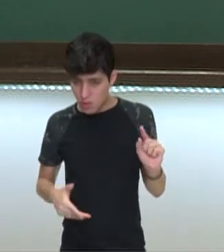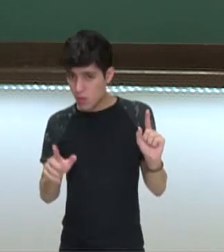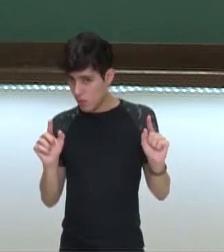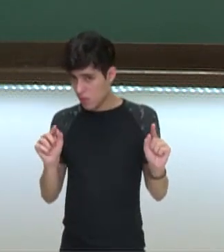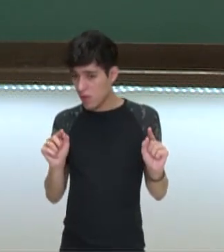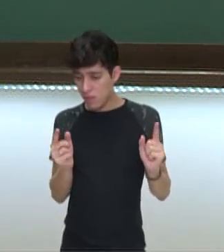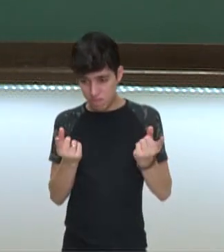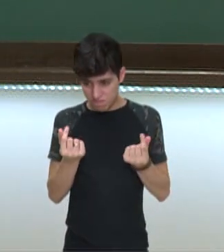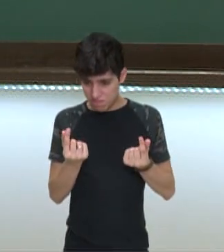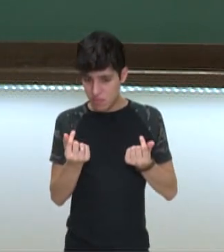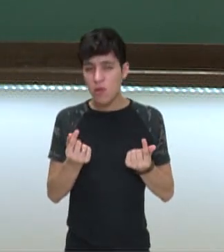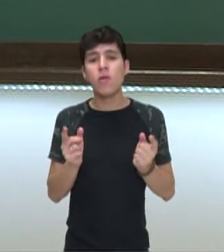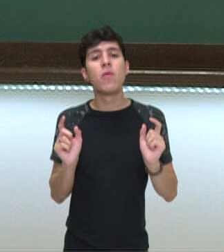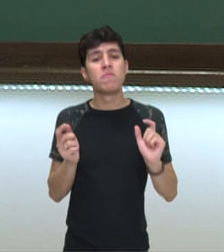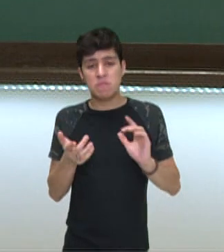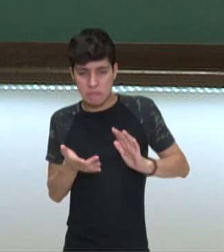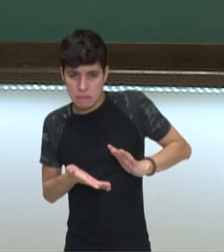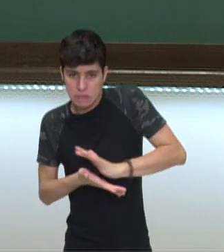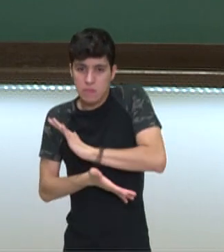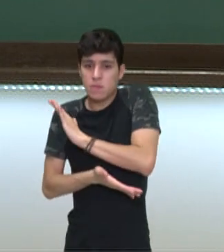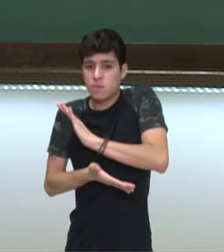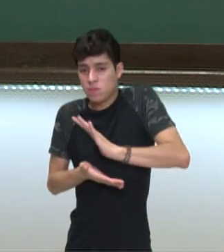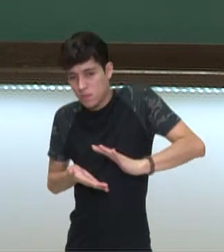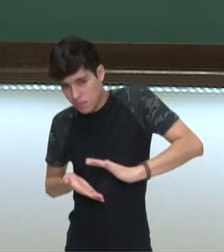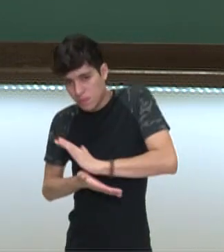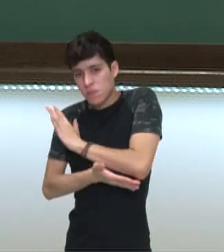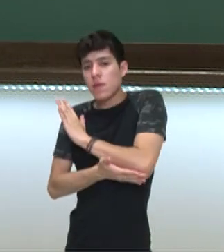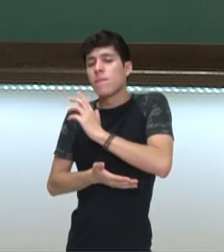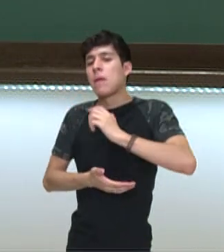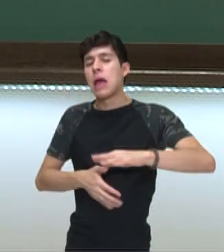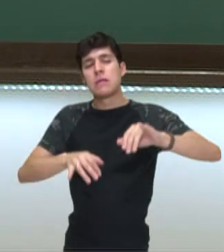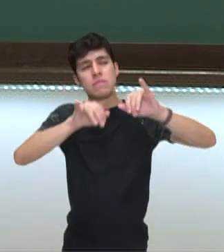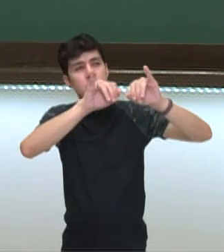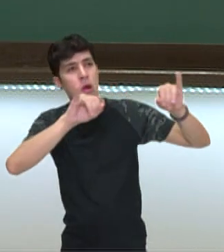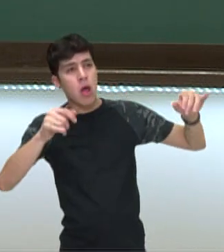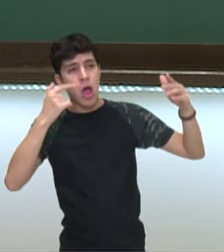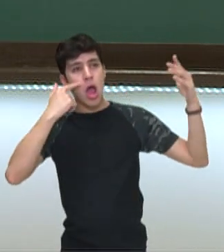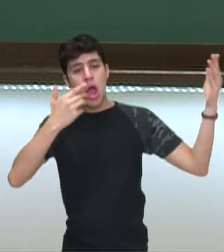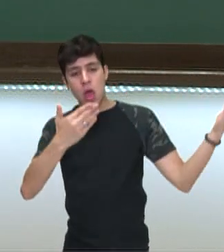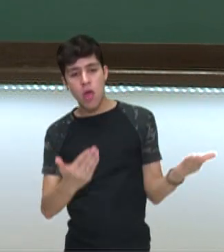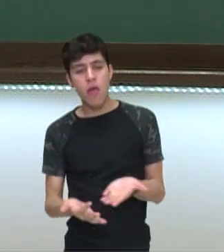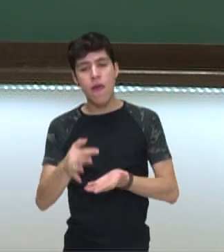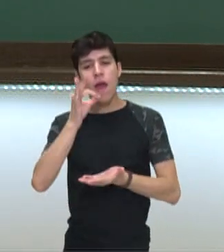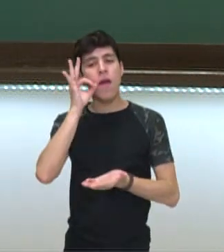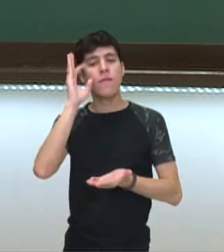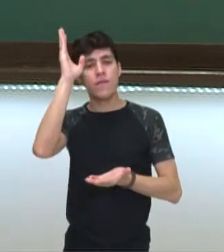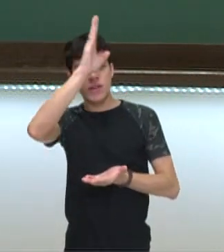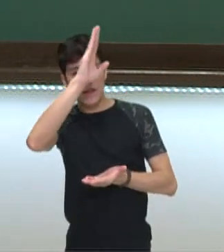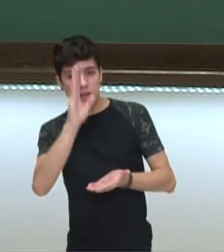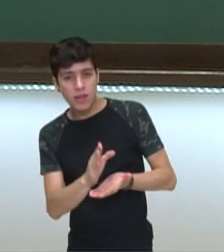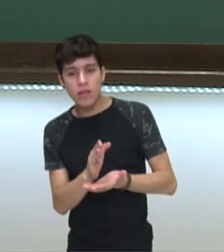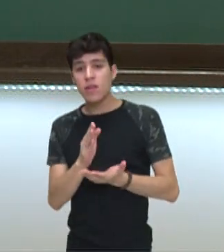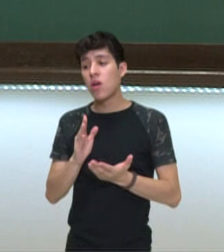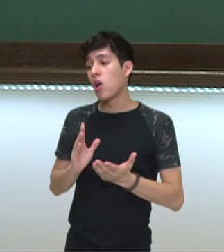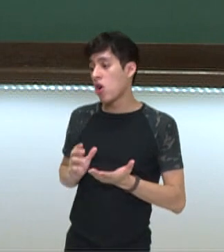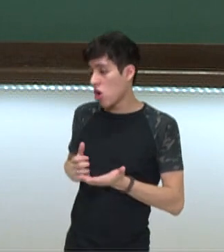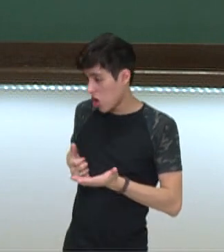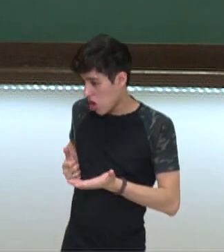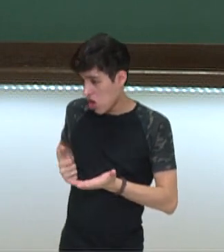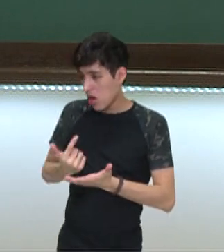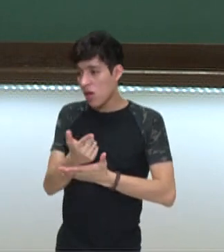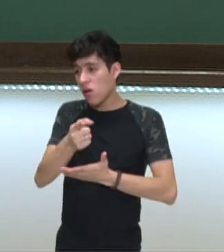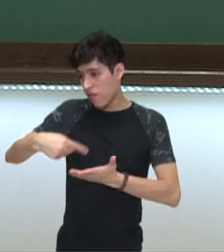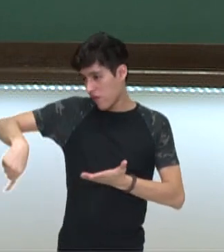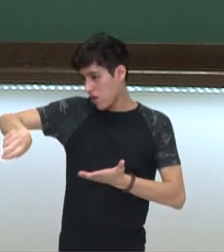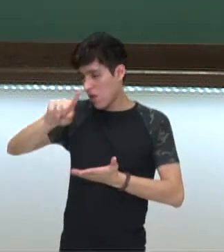ele gastar dinheiro, fazendo o quê? Fazendo mais propaganda do café brasileiro no exterior, comprasse tudo que eles